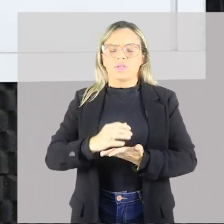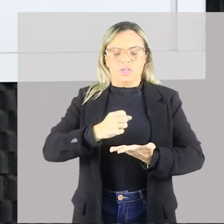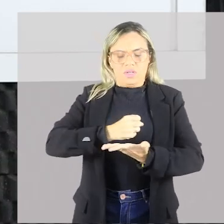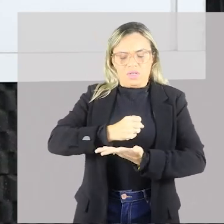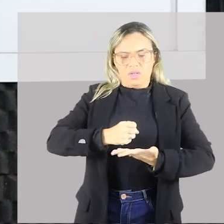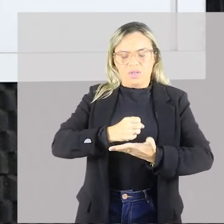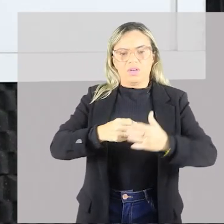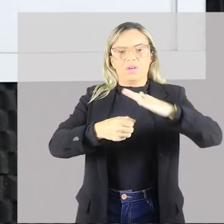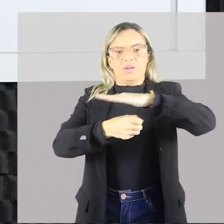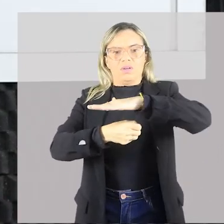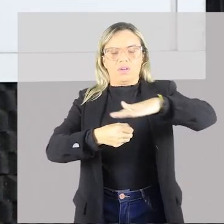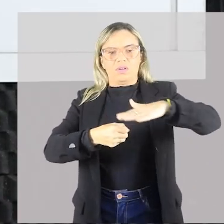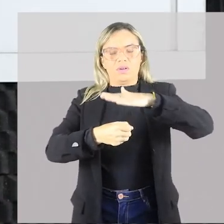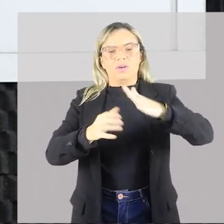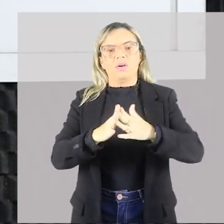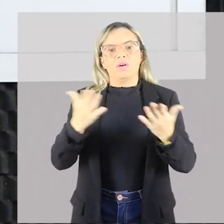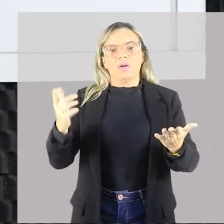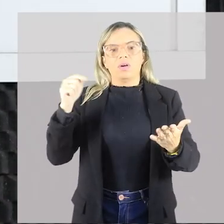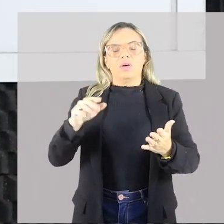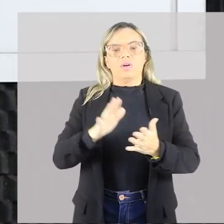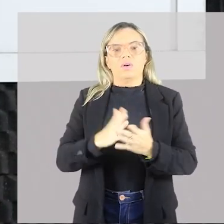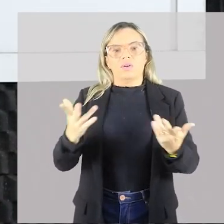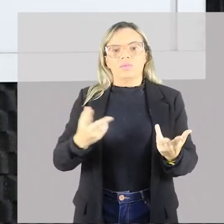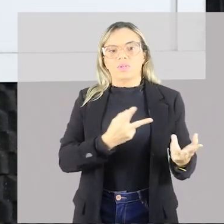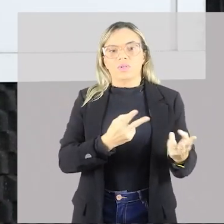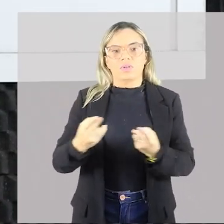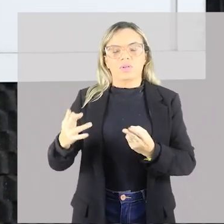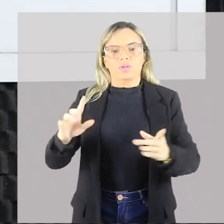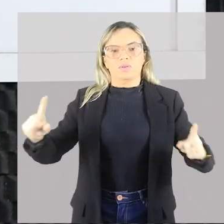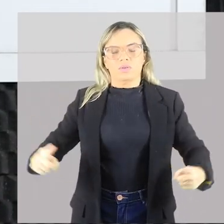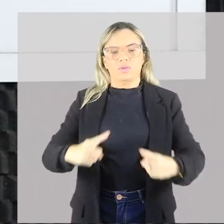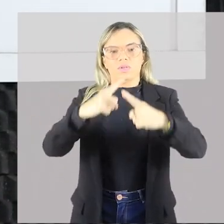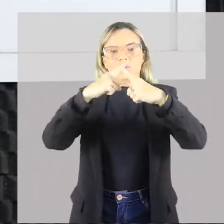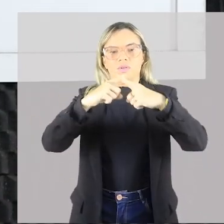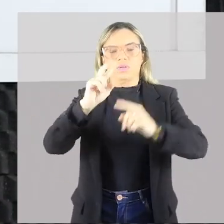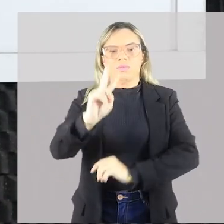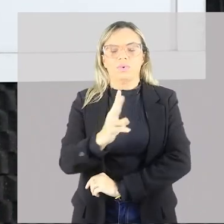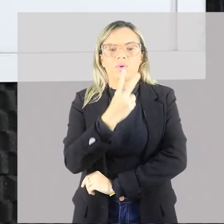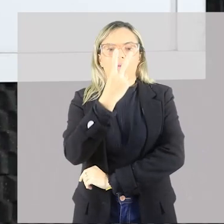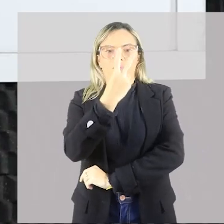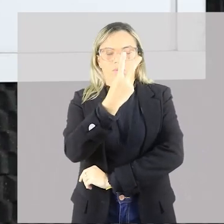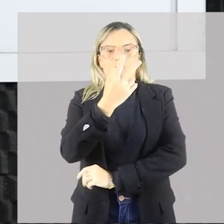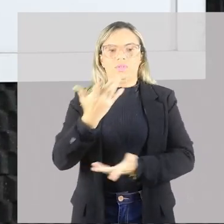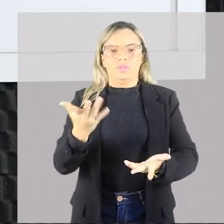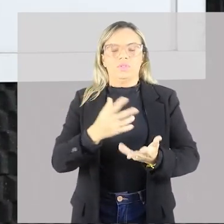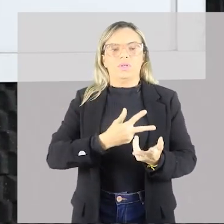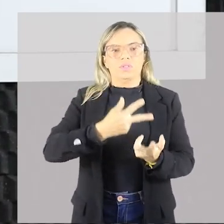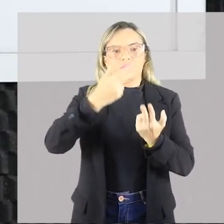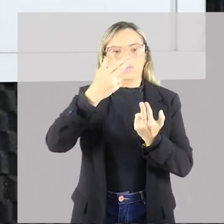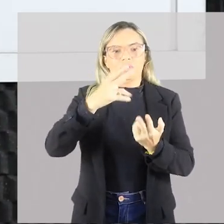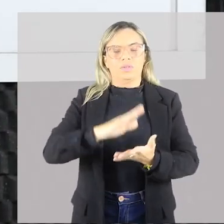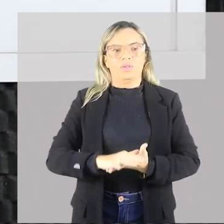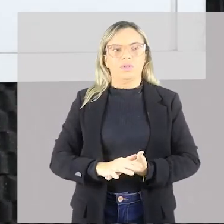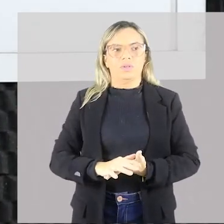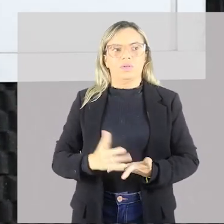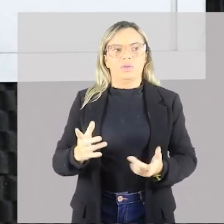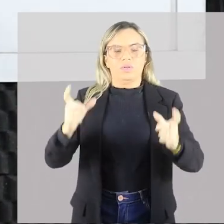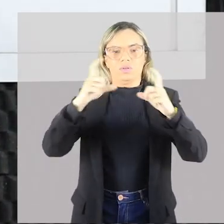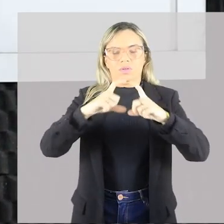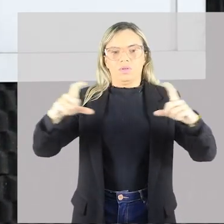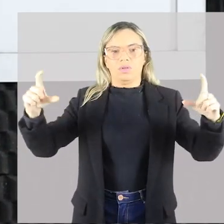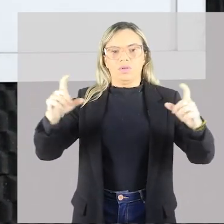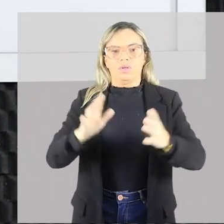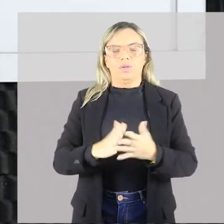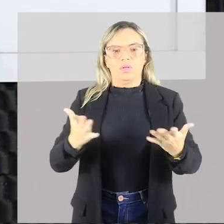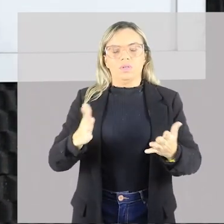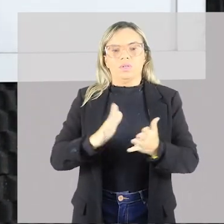uma vez e multiplica por 2. Certo? Então, aqui são fórmulas gerais. Turma, nós estamos estudando para concurso, não é